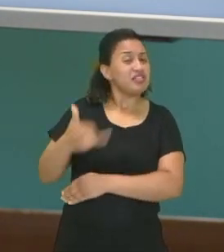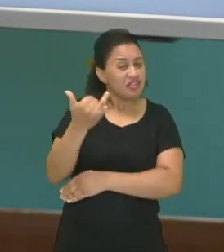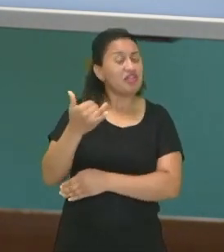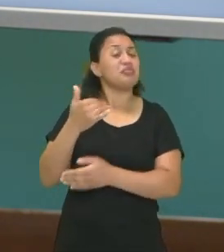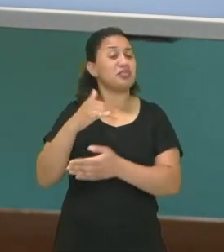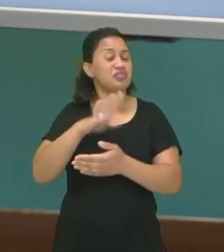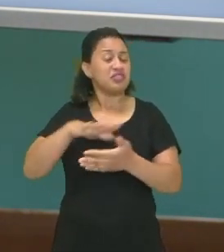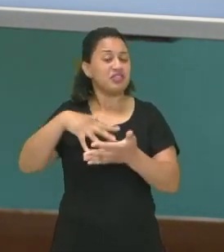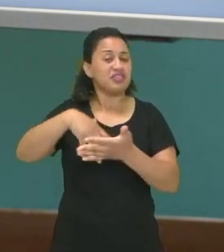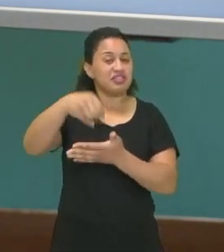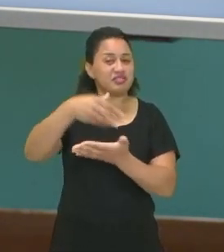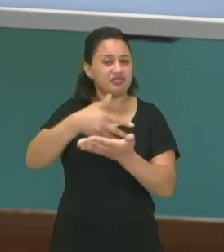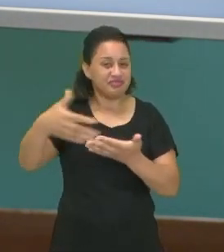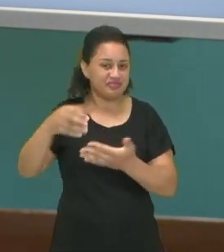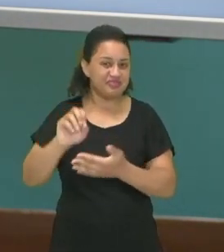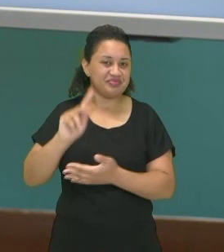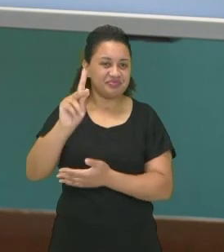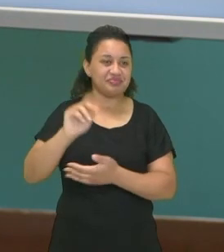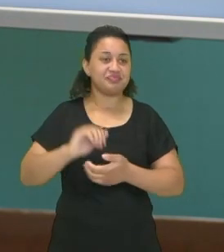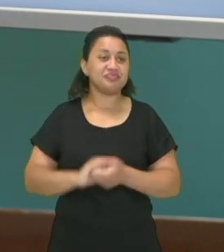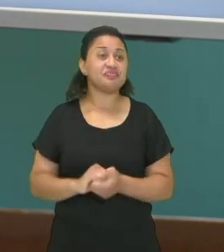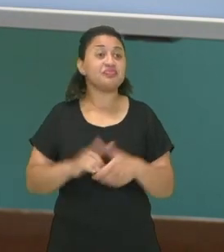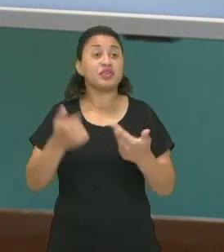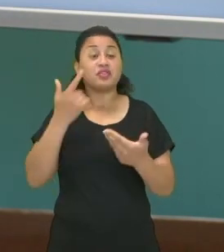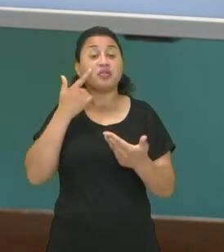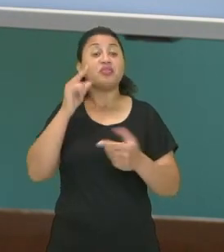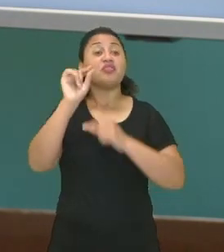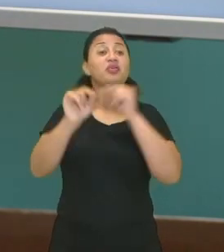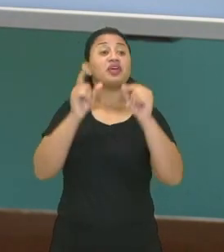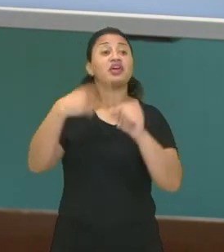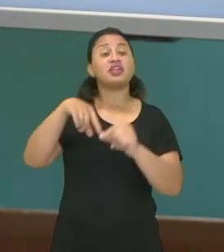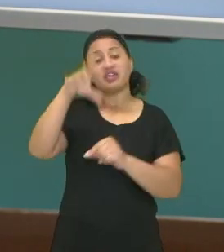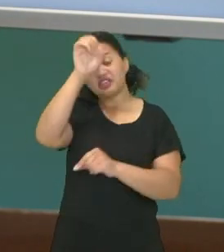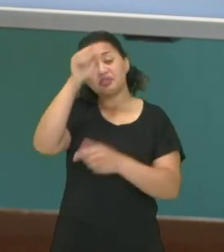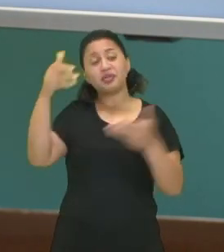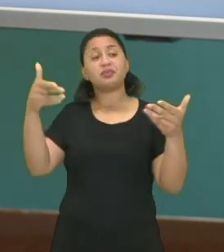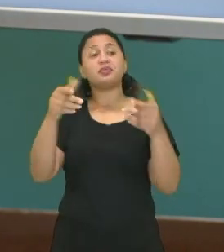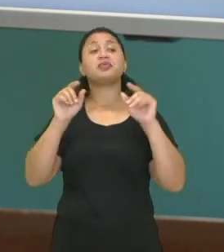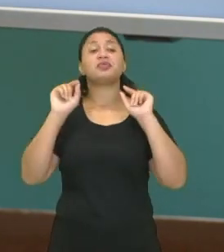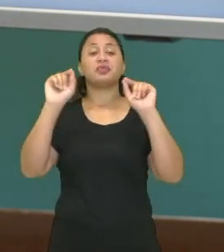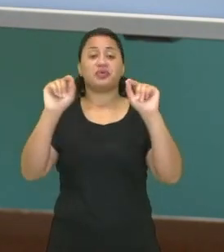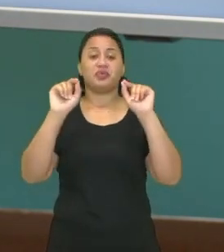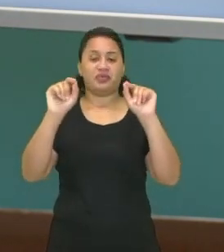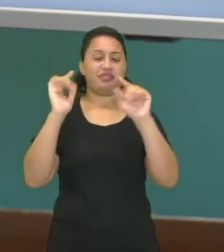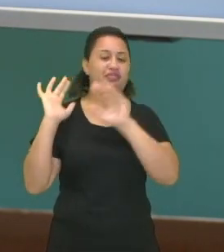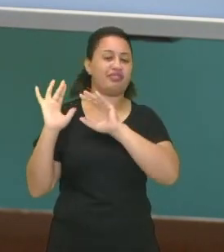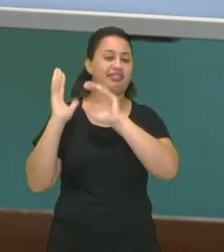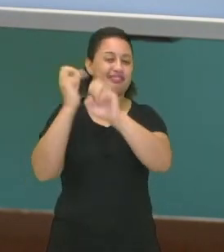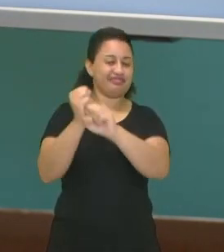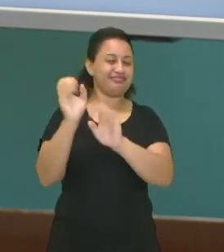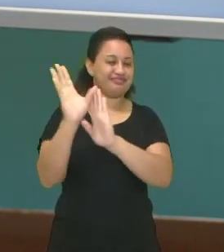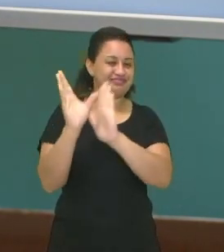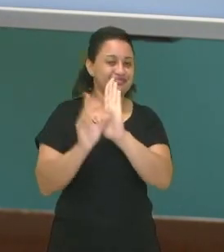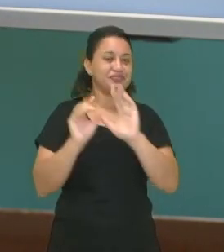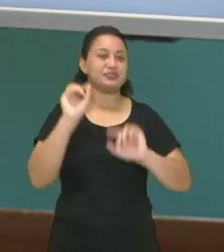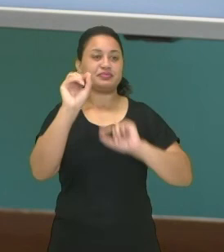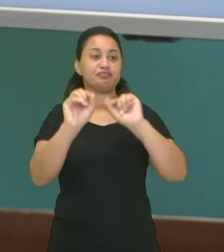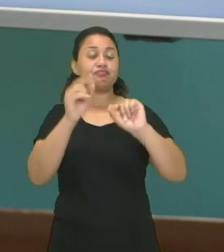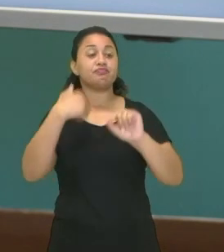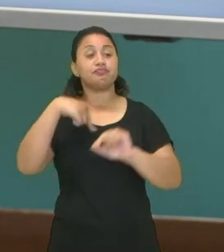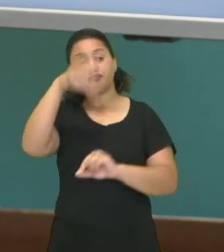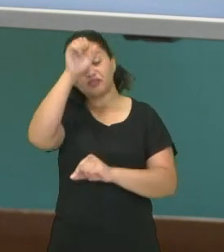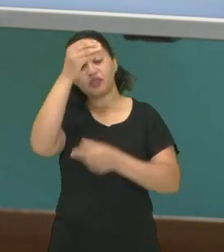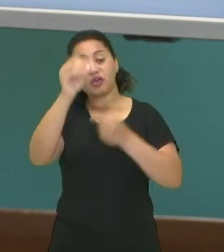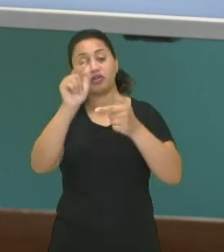na plataforma do Mativic, tá bom? Então vamos lá ver o que que a gente estudou hoje? Olha só, fazendo uma retomada, né? Então nós falamos